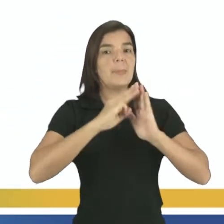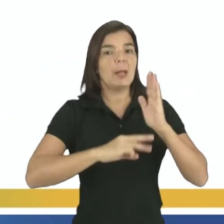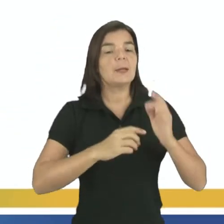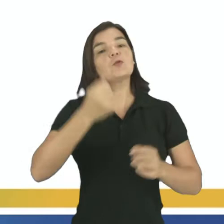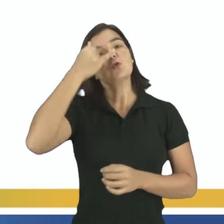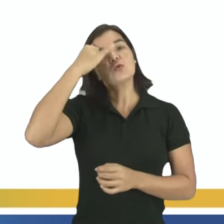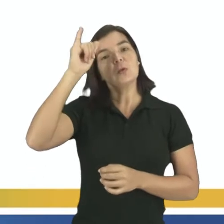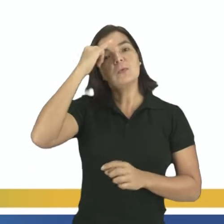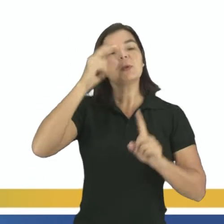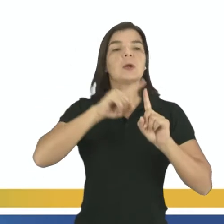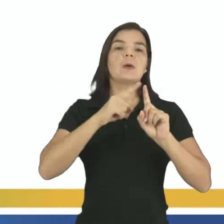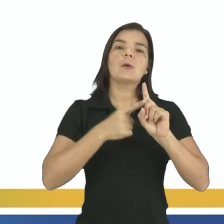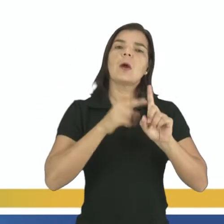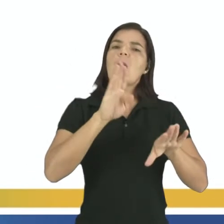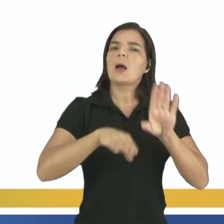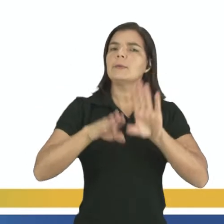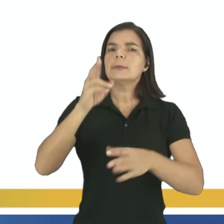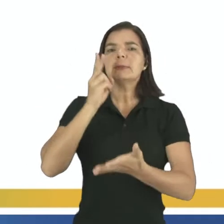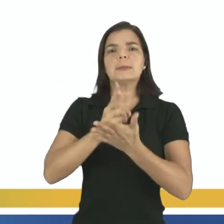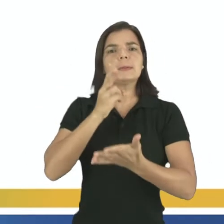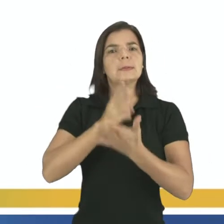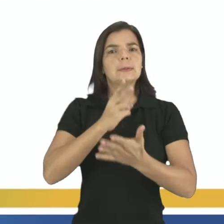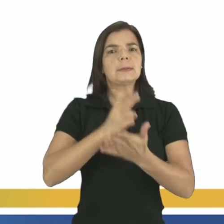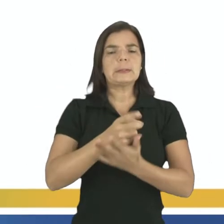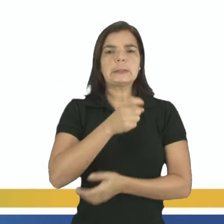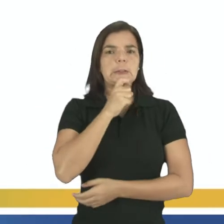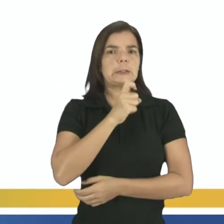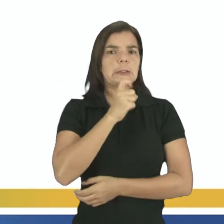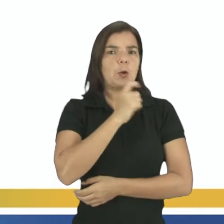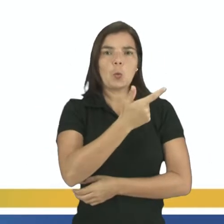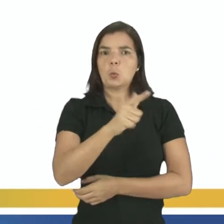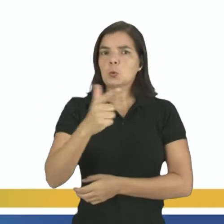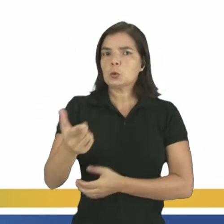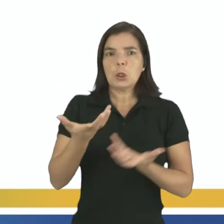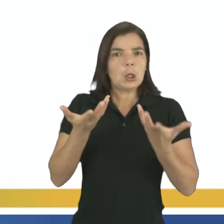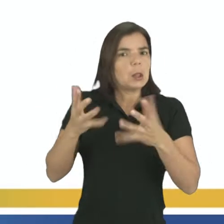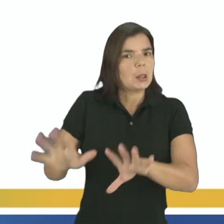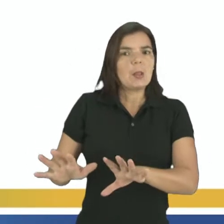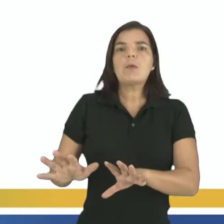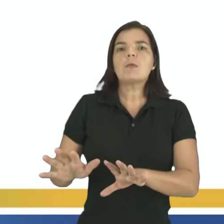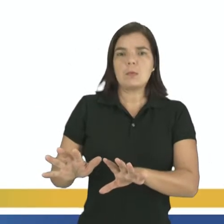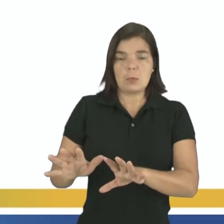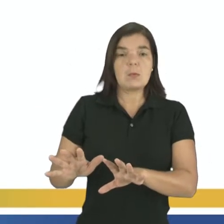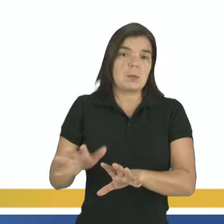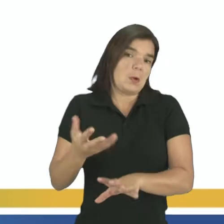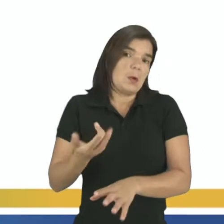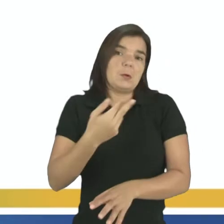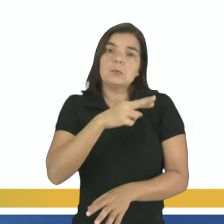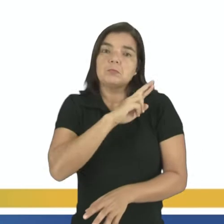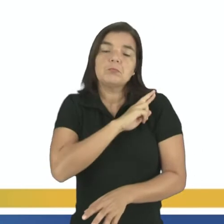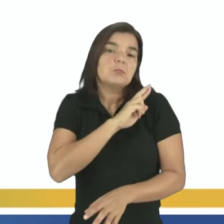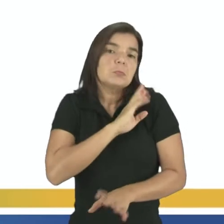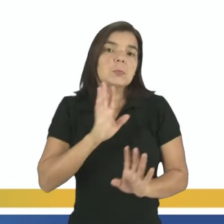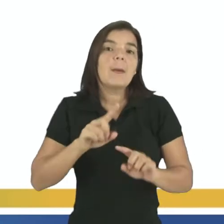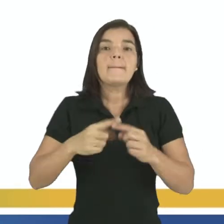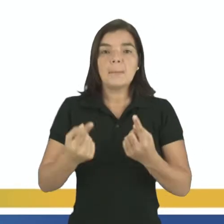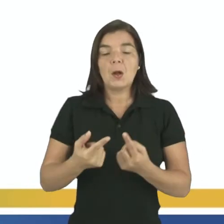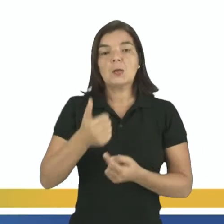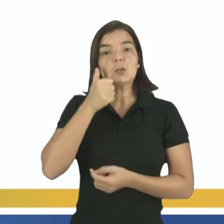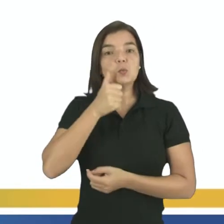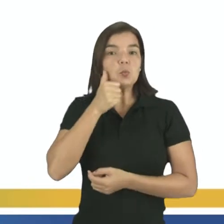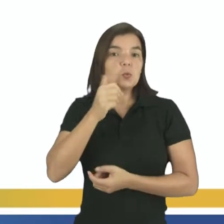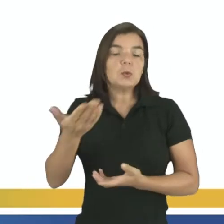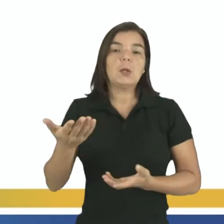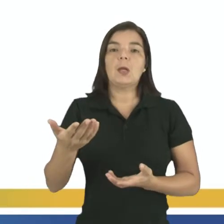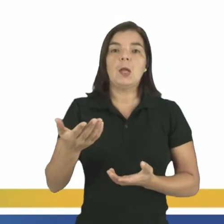contraceptivos, elas eram muitas vezes consideradas frias por não quererem cumprir o seu papel social. Então, elas eram consideradas,